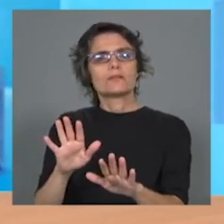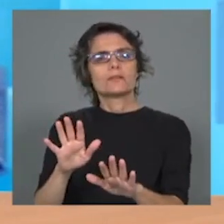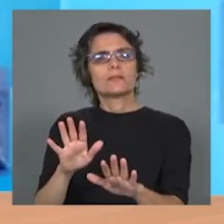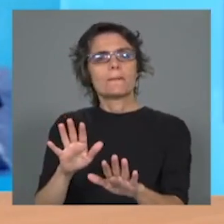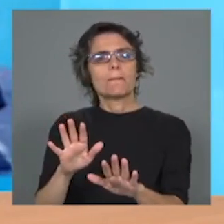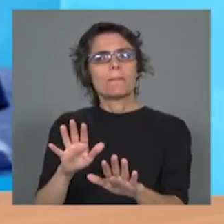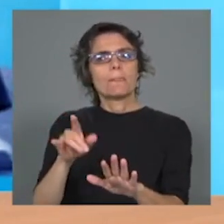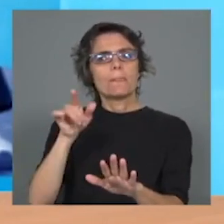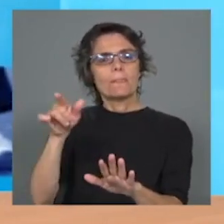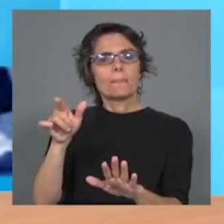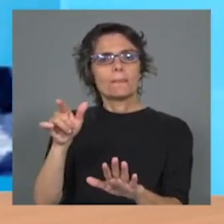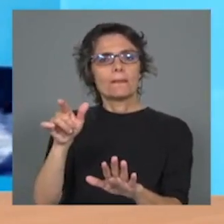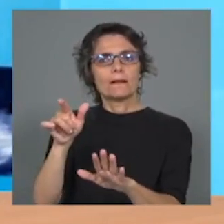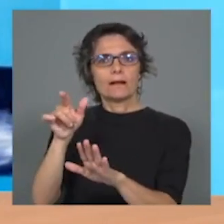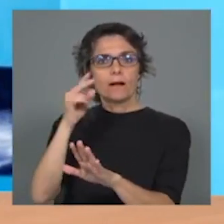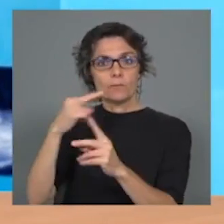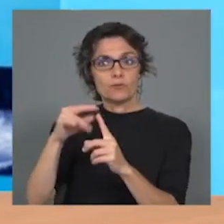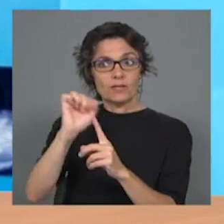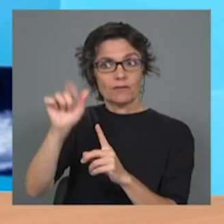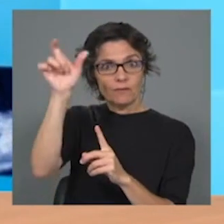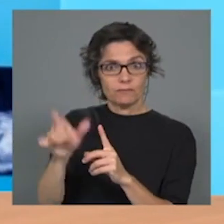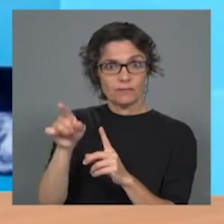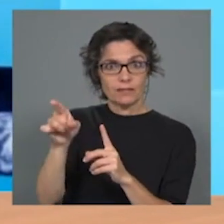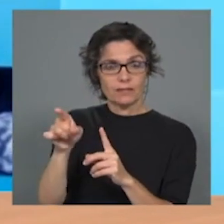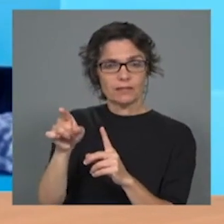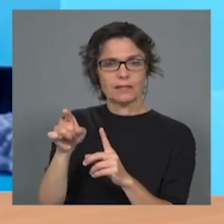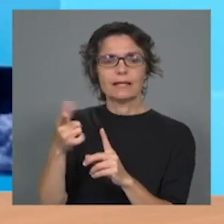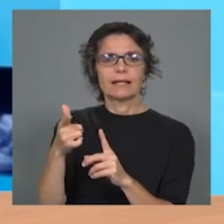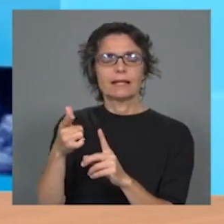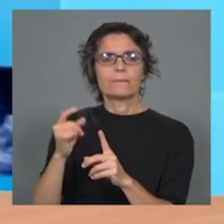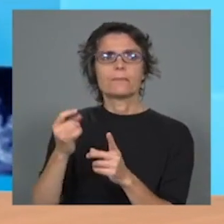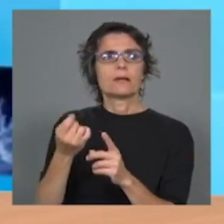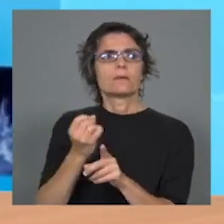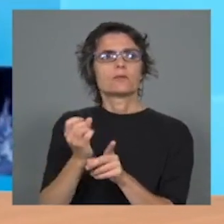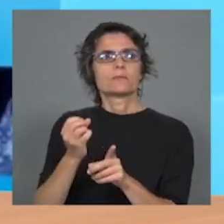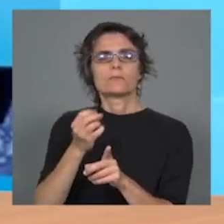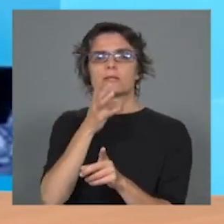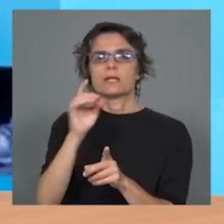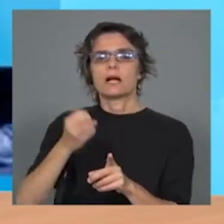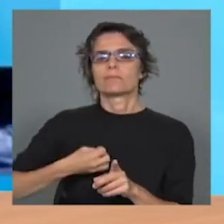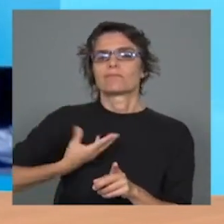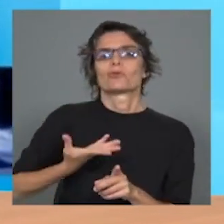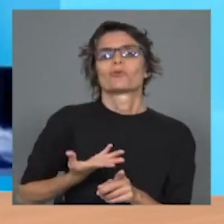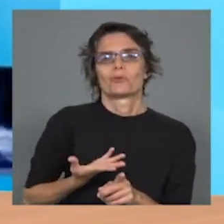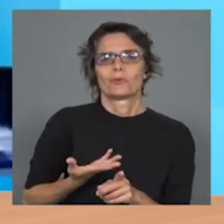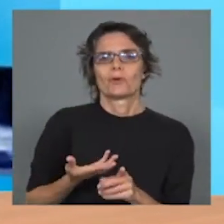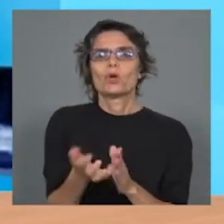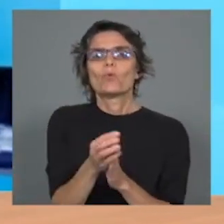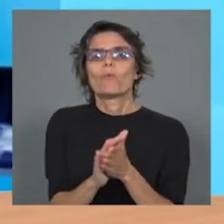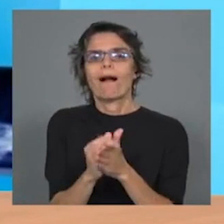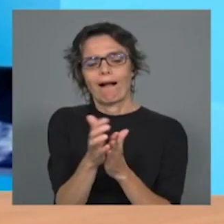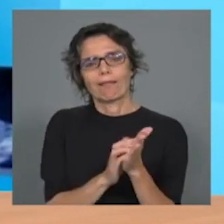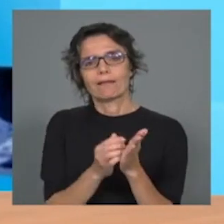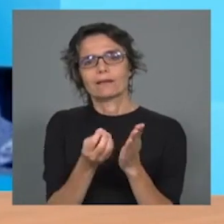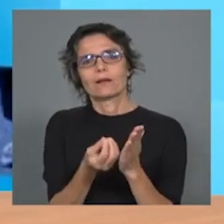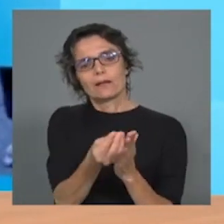de Lourdes tinha era de que não é possível a caridadezinha, no sentido de responder diretamente a um